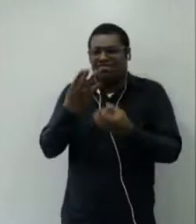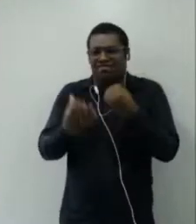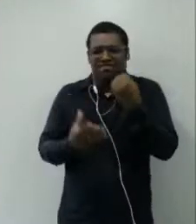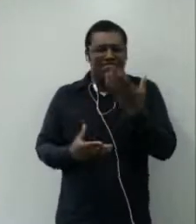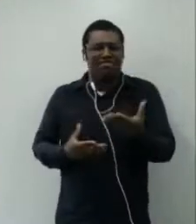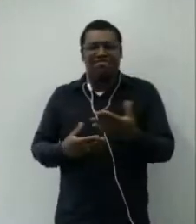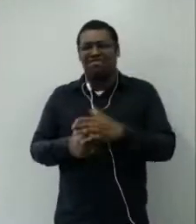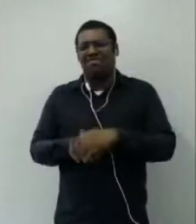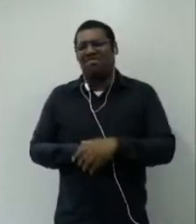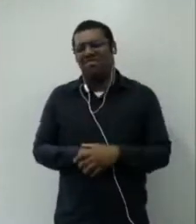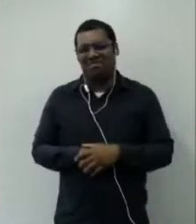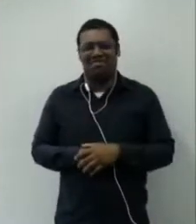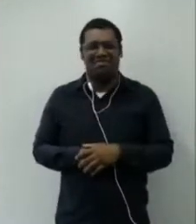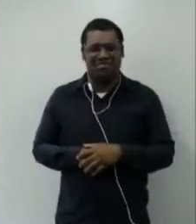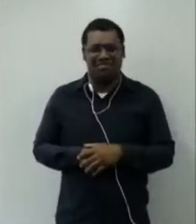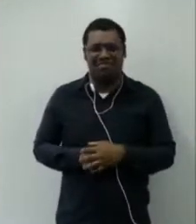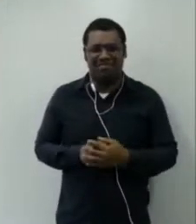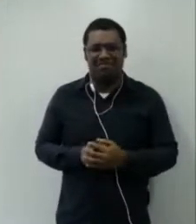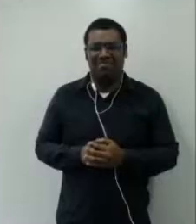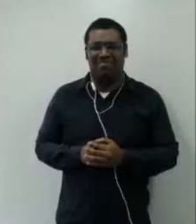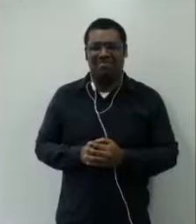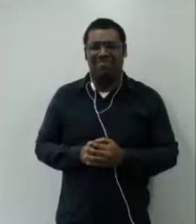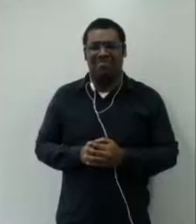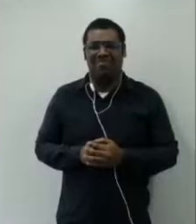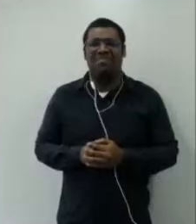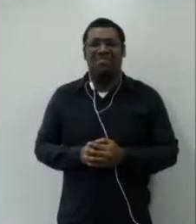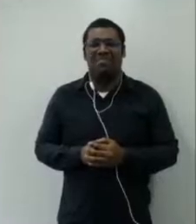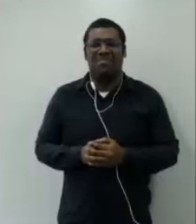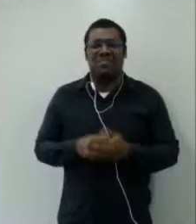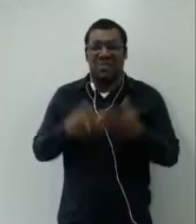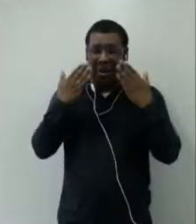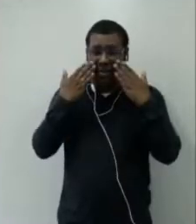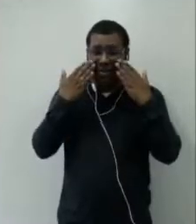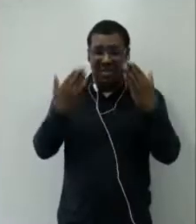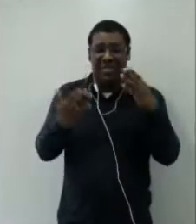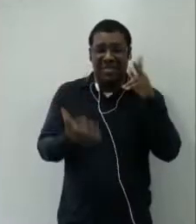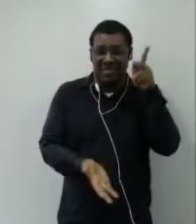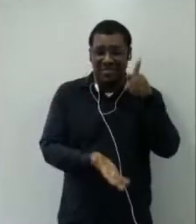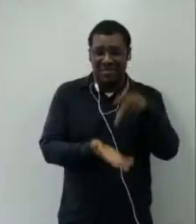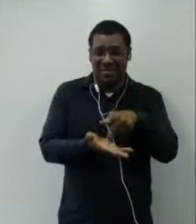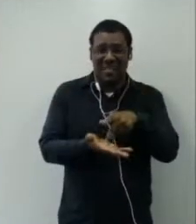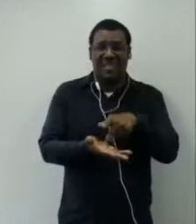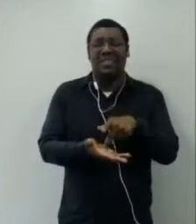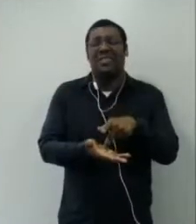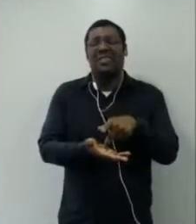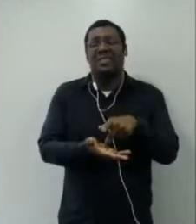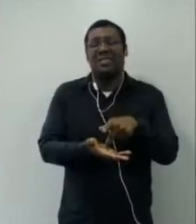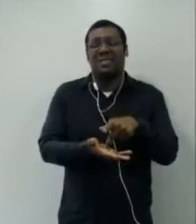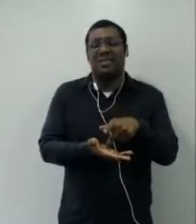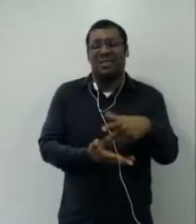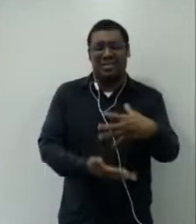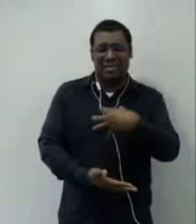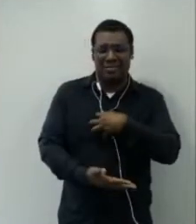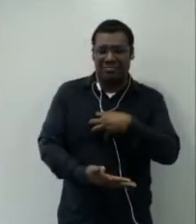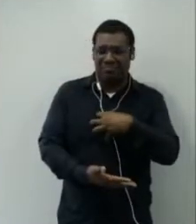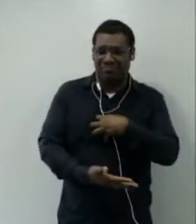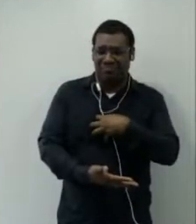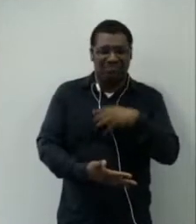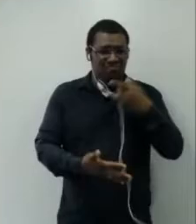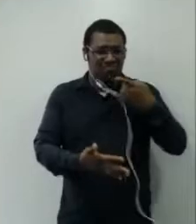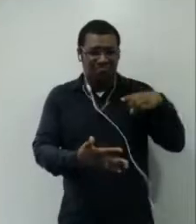nem de longe elas retratam a verdadeira dimensão dos sentimentos que